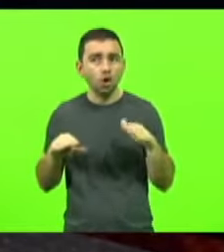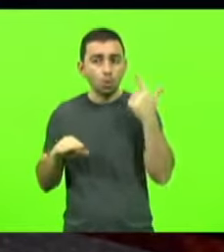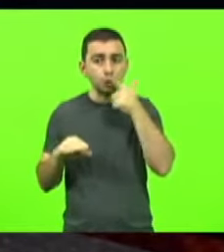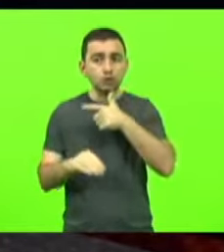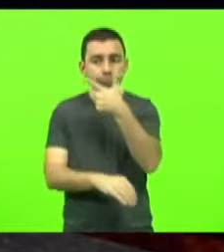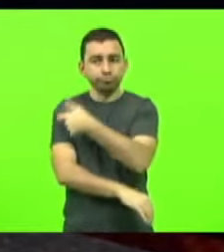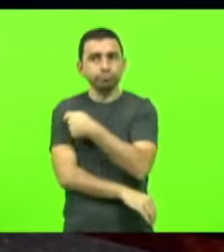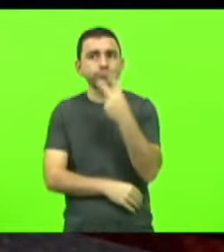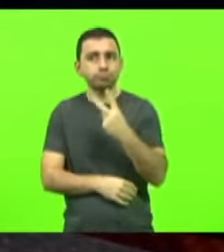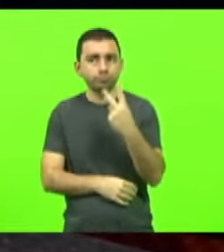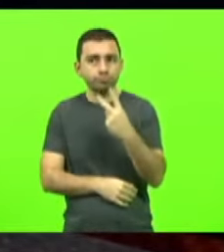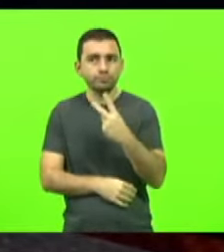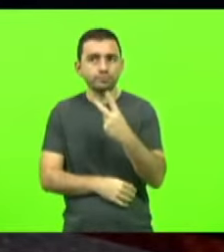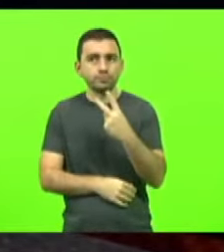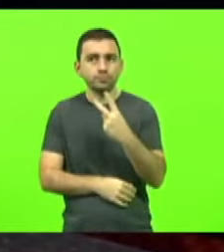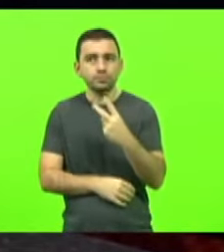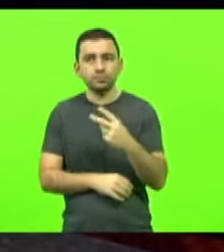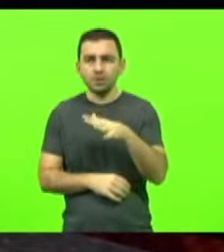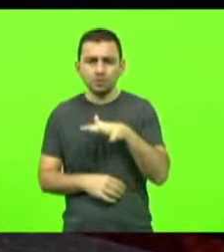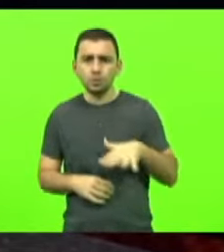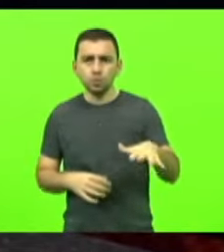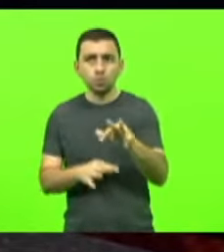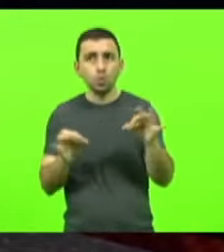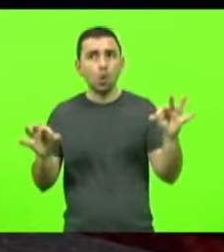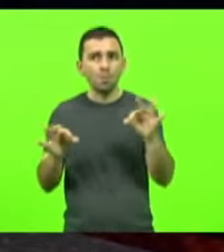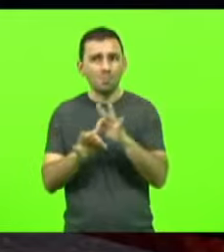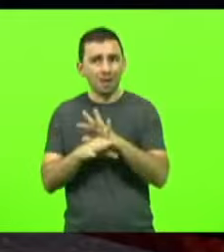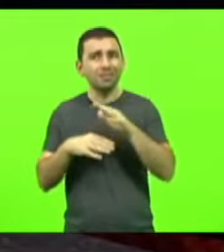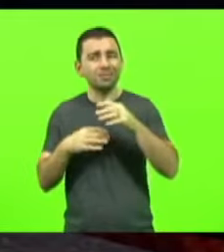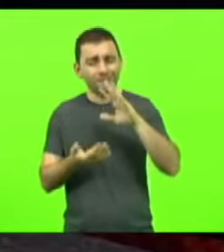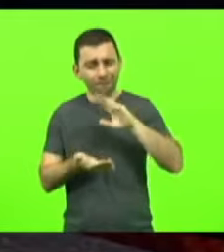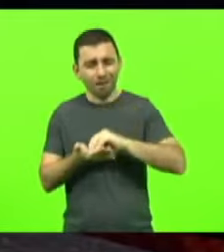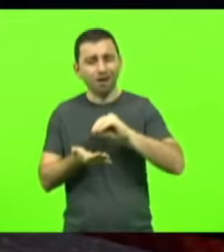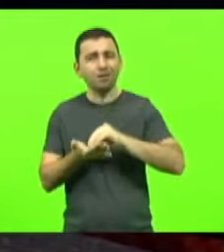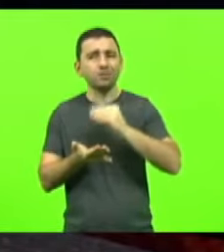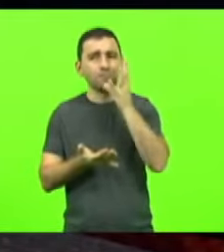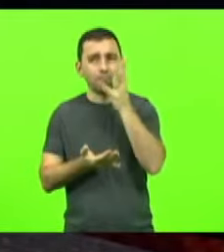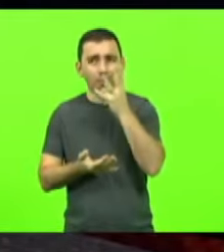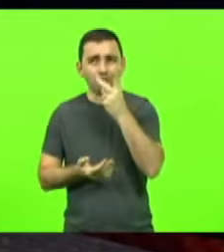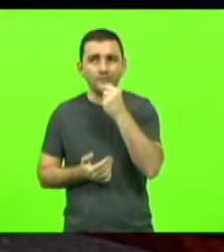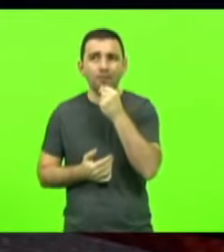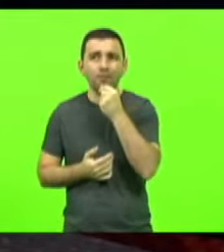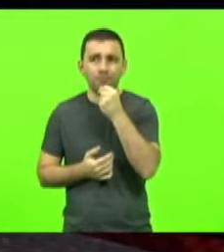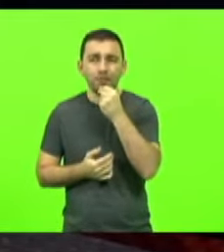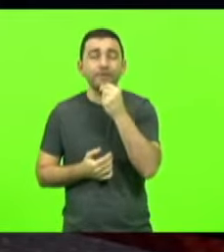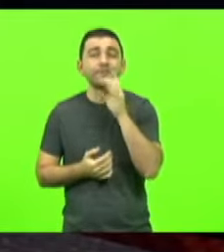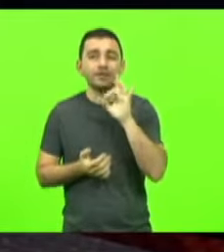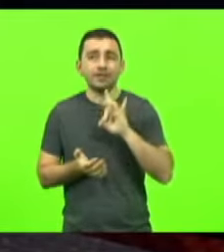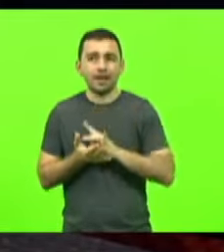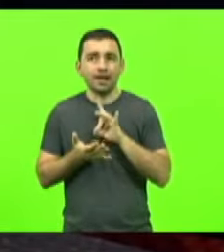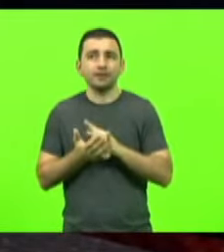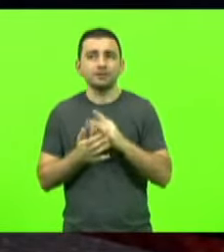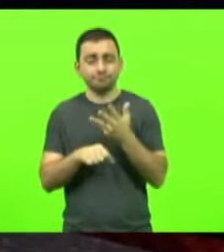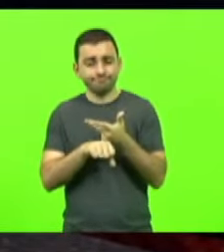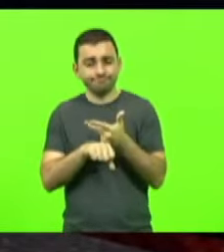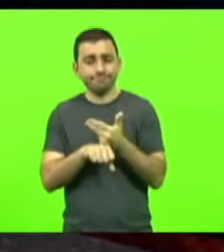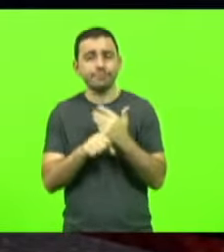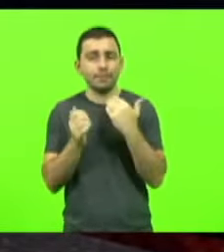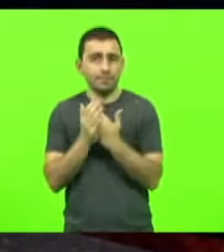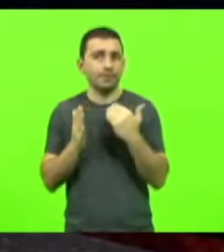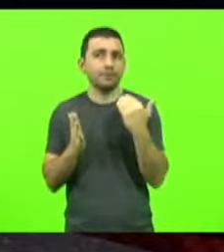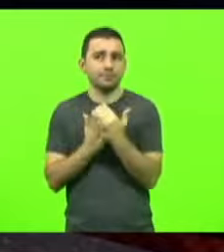dose. Então, a imunização completa está longe de chegar ainda, é preciso, de fato, agilizar para que a